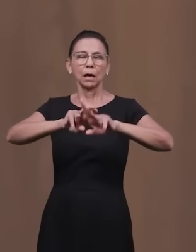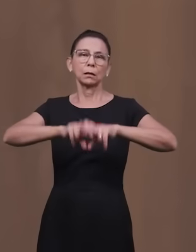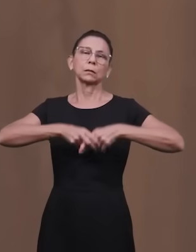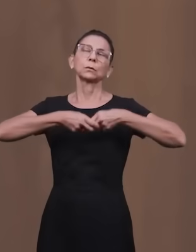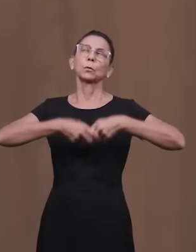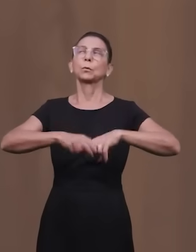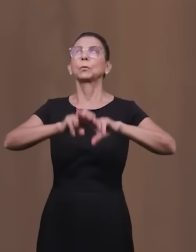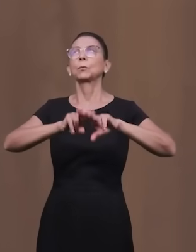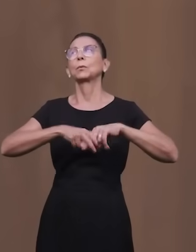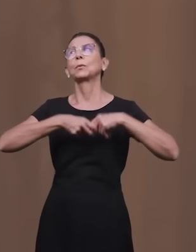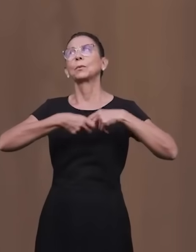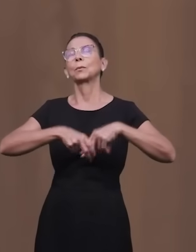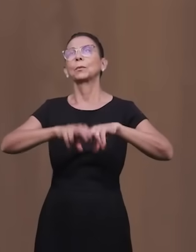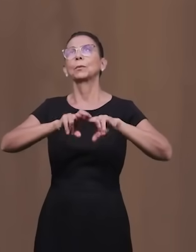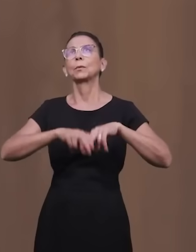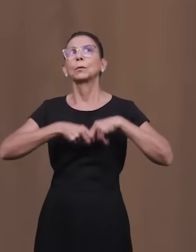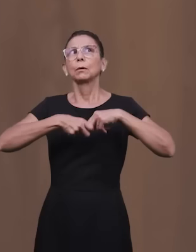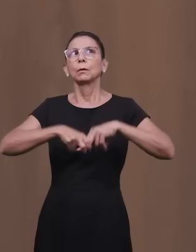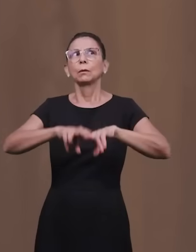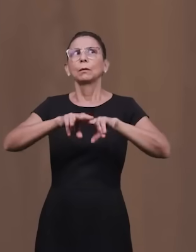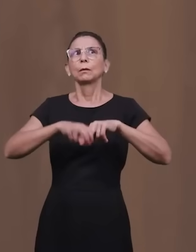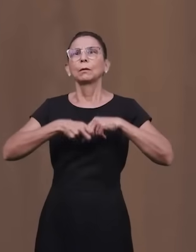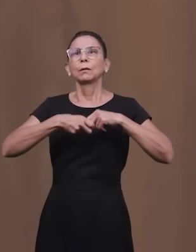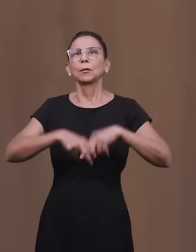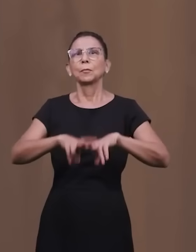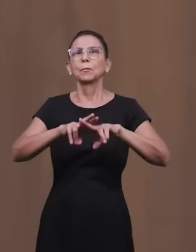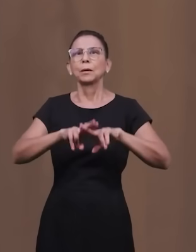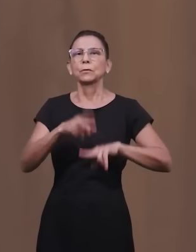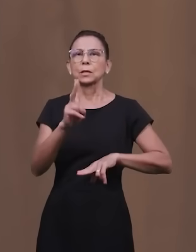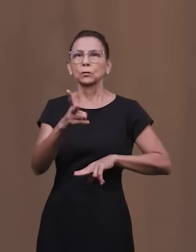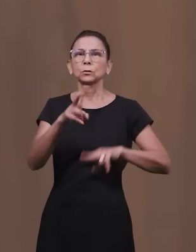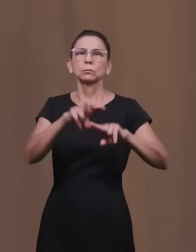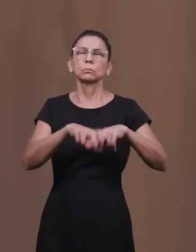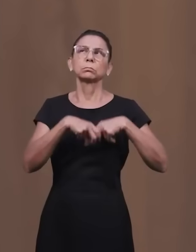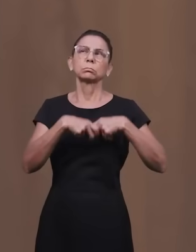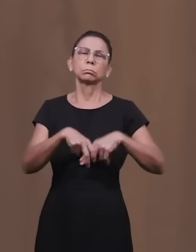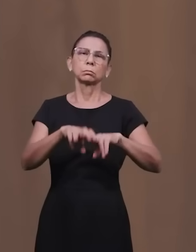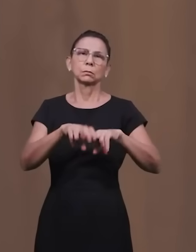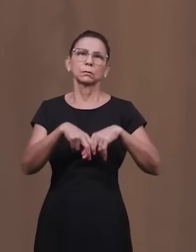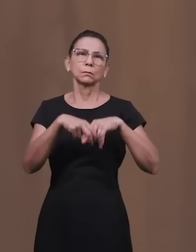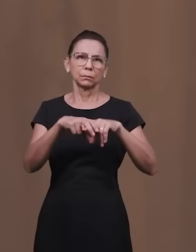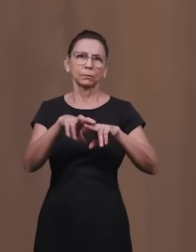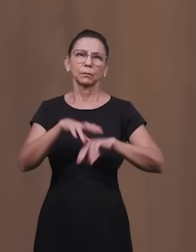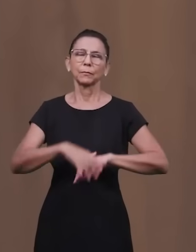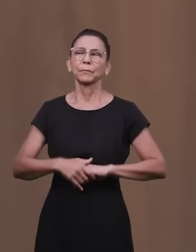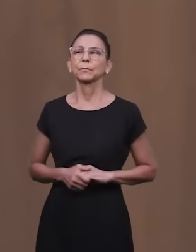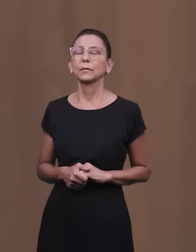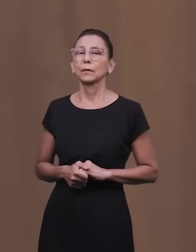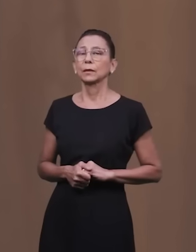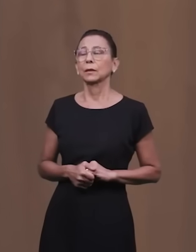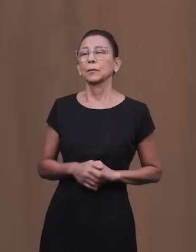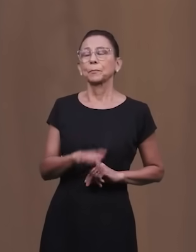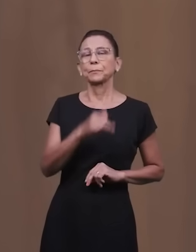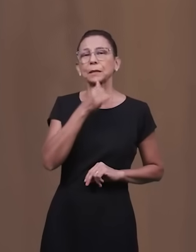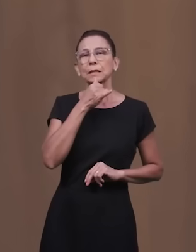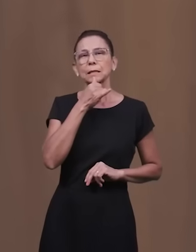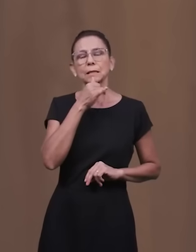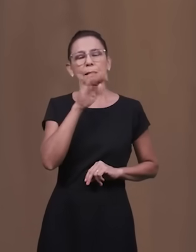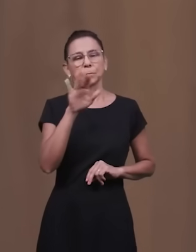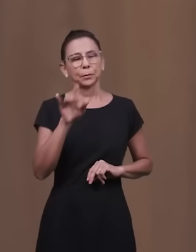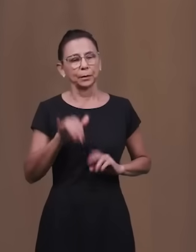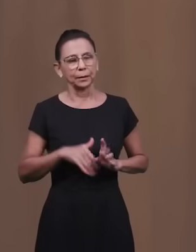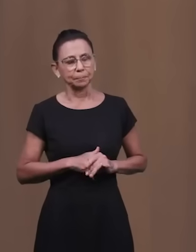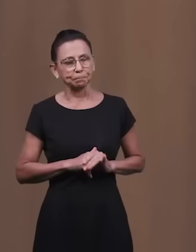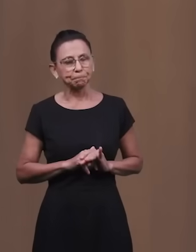Ao invés de estar protegendo, está prejudicando. Por quê? Porque às vezes você tem que agir em uma situação, por